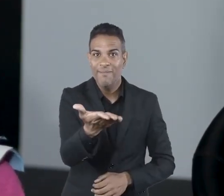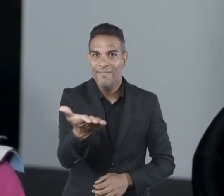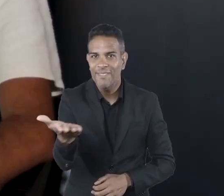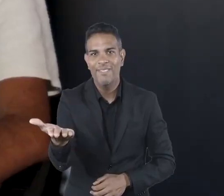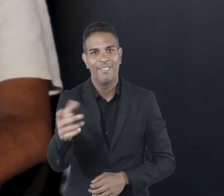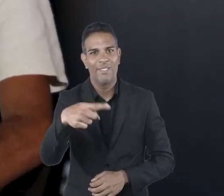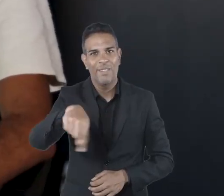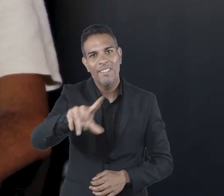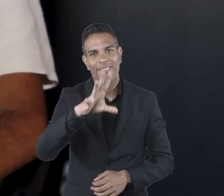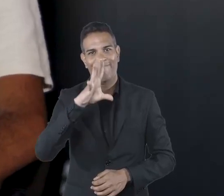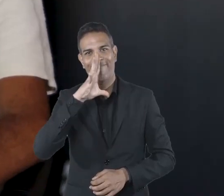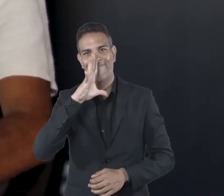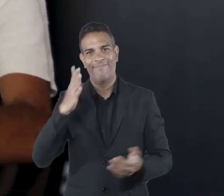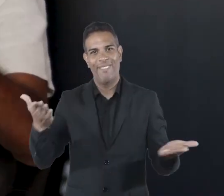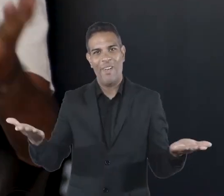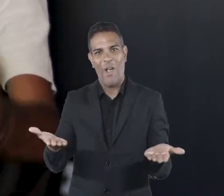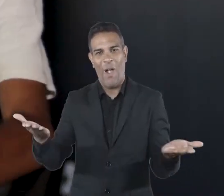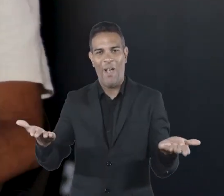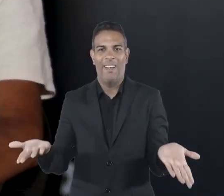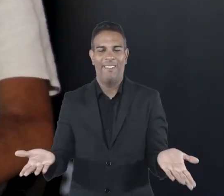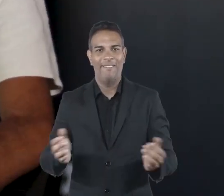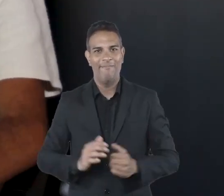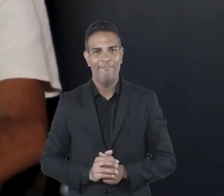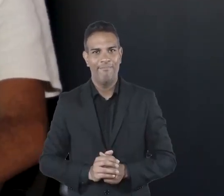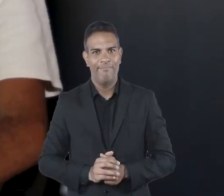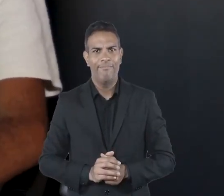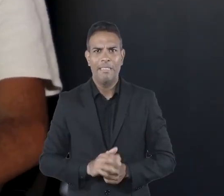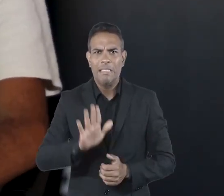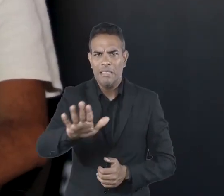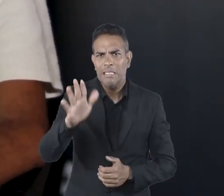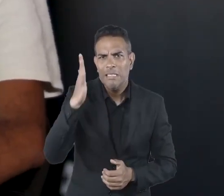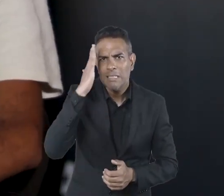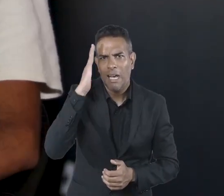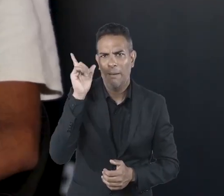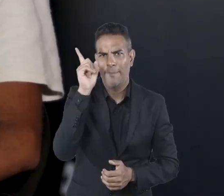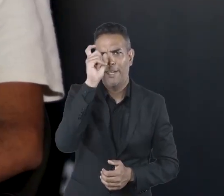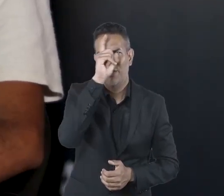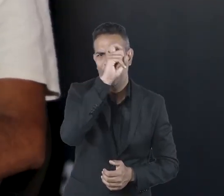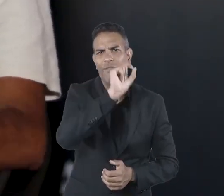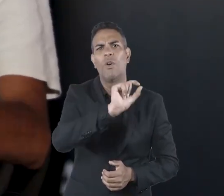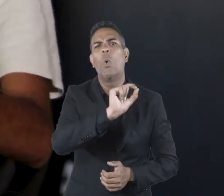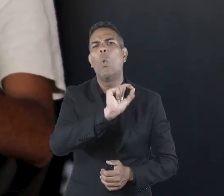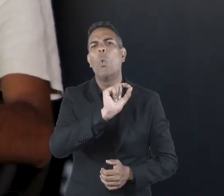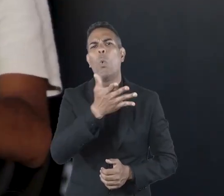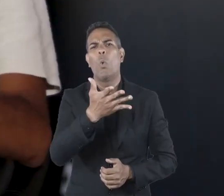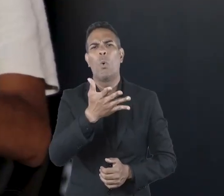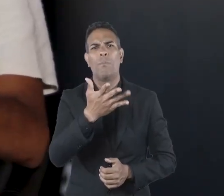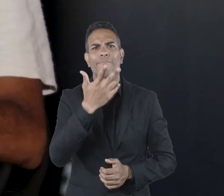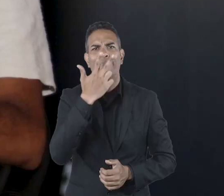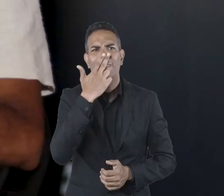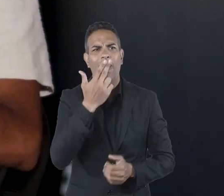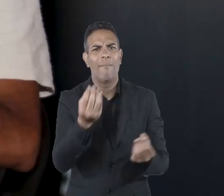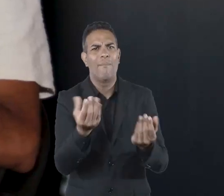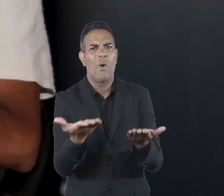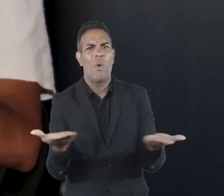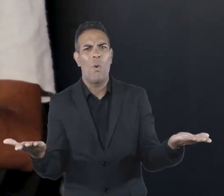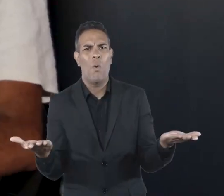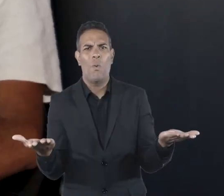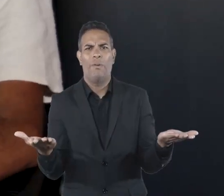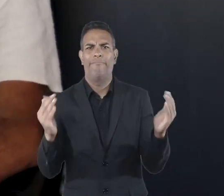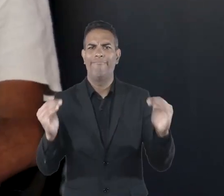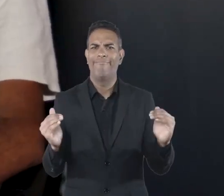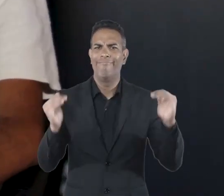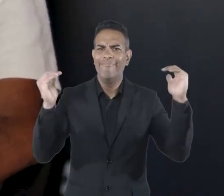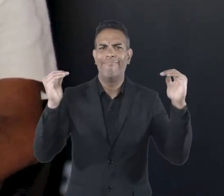gente hoje. Olá, gente. Olá, pessoal que está assistindo. Eu acho que é muito difícil a gente definir as coisas